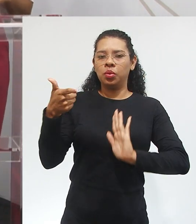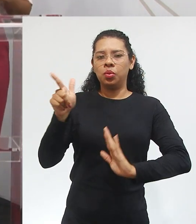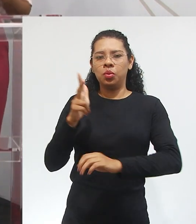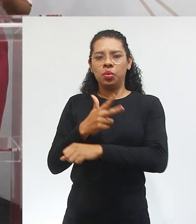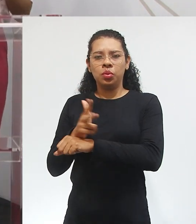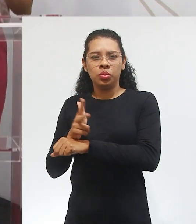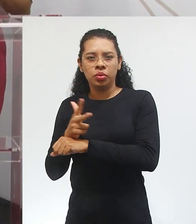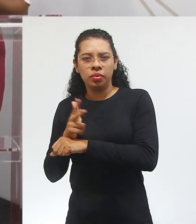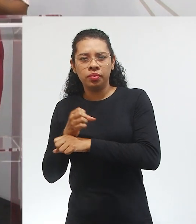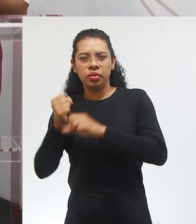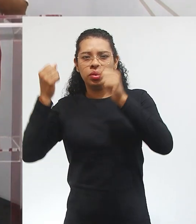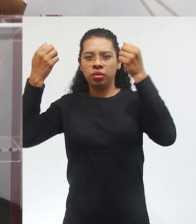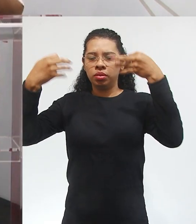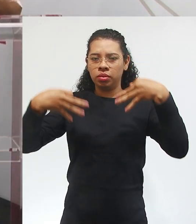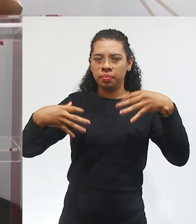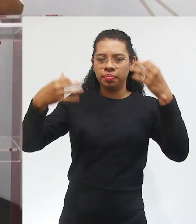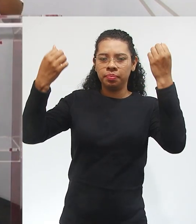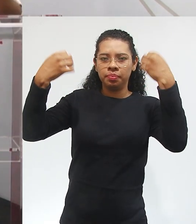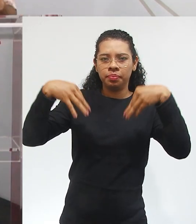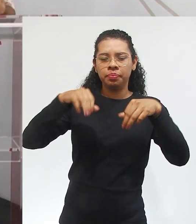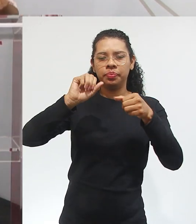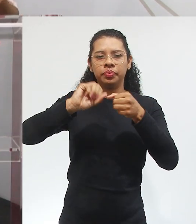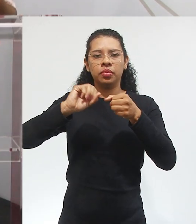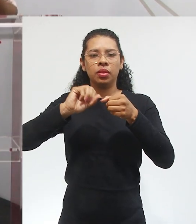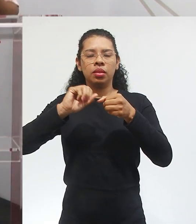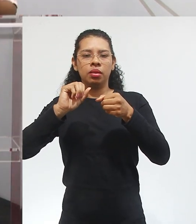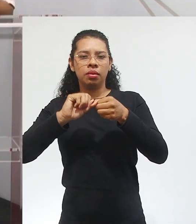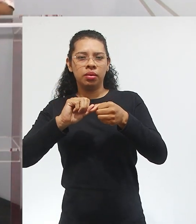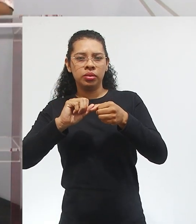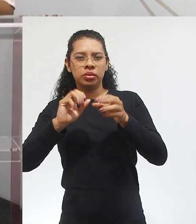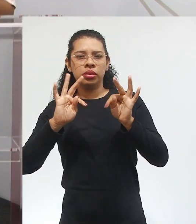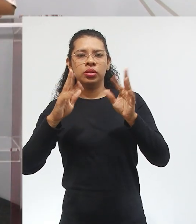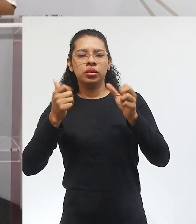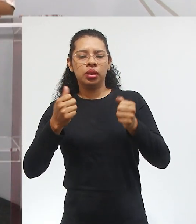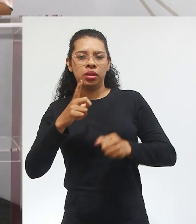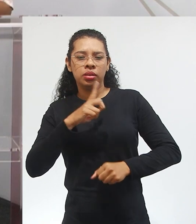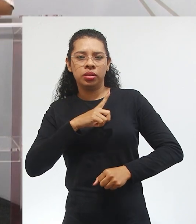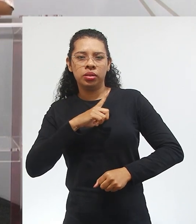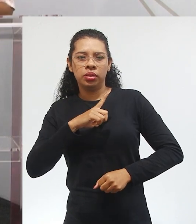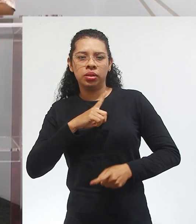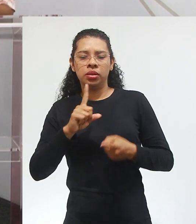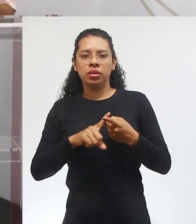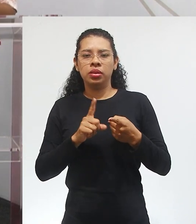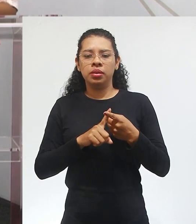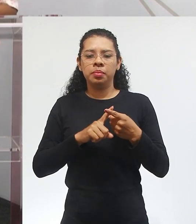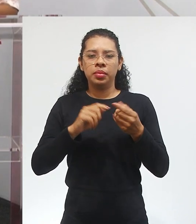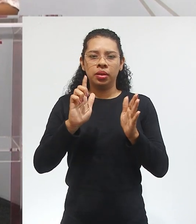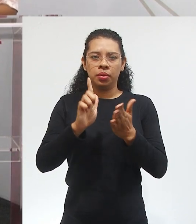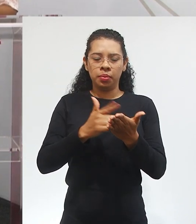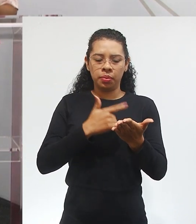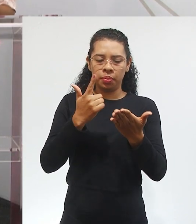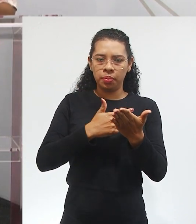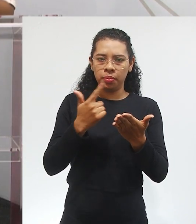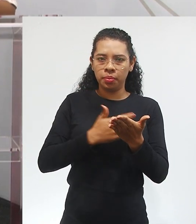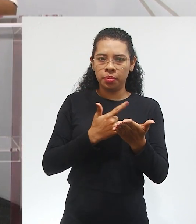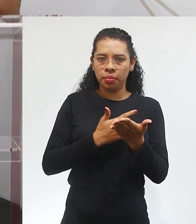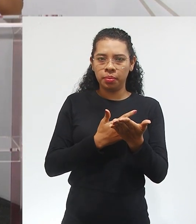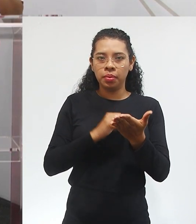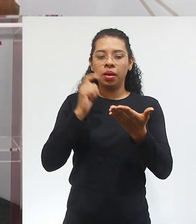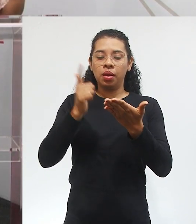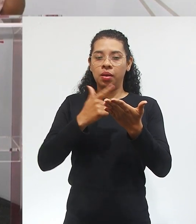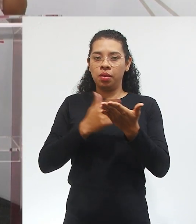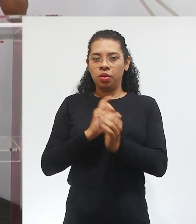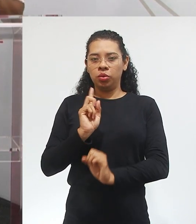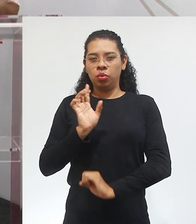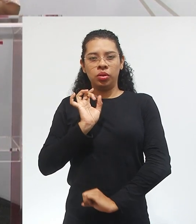outros vídeos, tá? Explicando como faz os lançamentos. Tem os livros indicados também, as referências. Leem, não